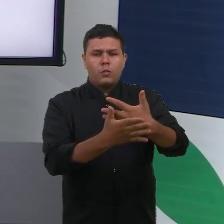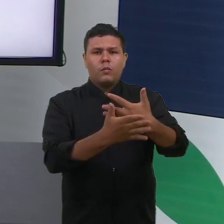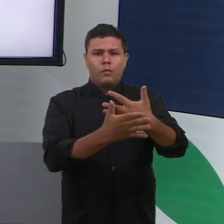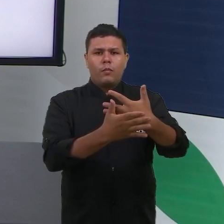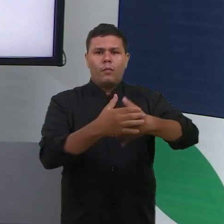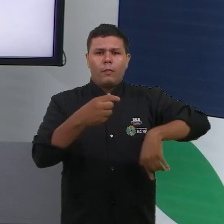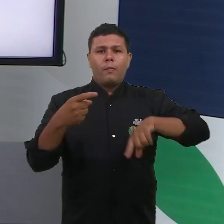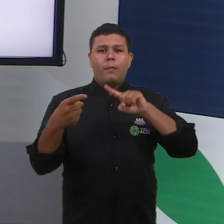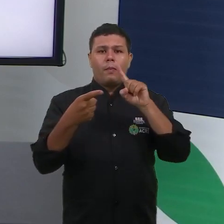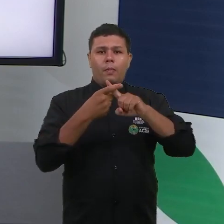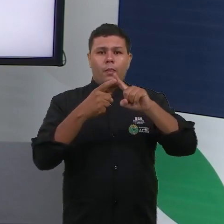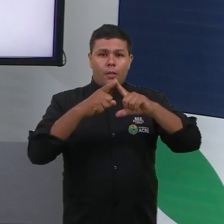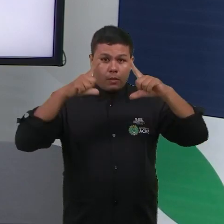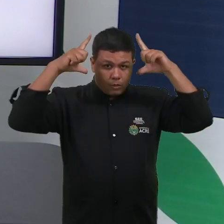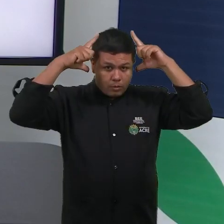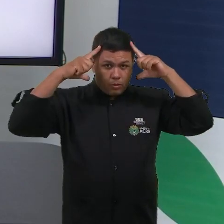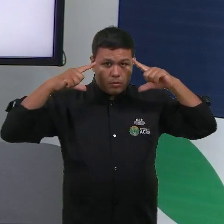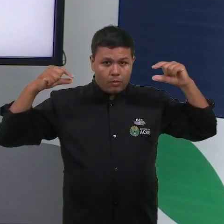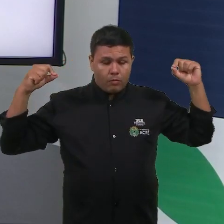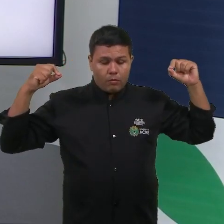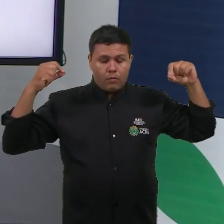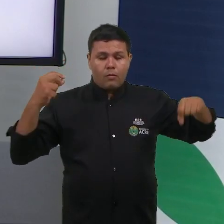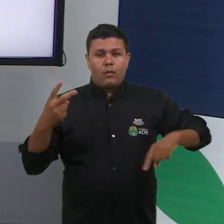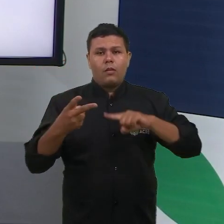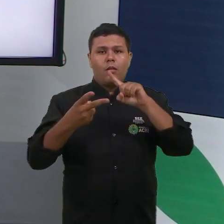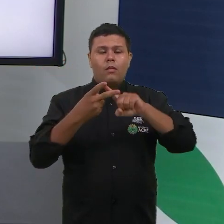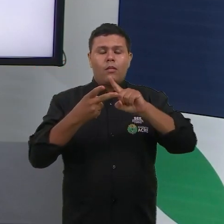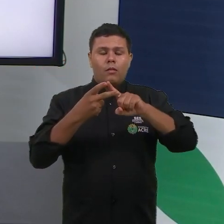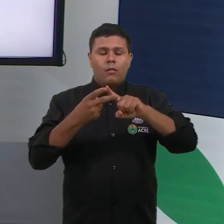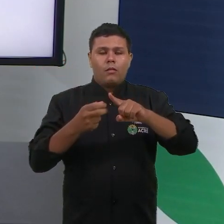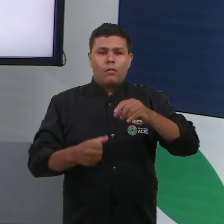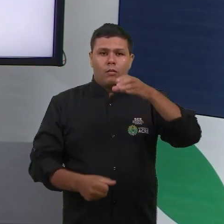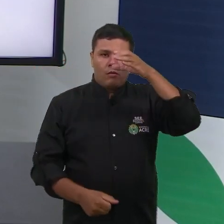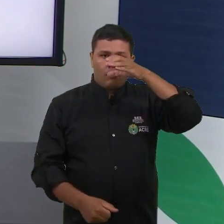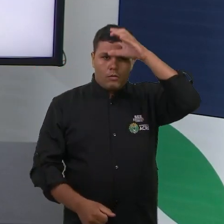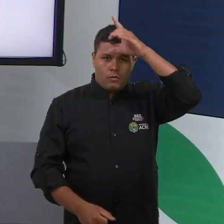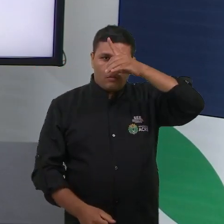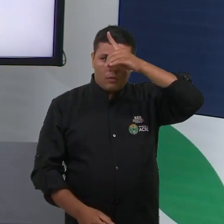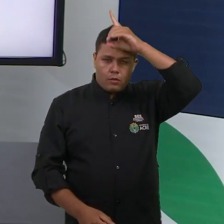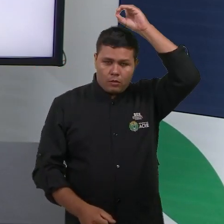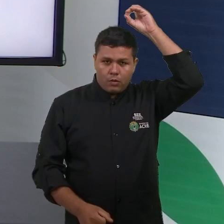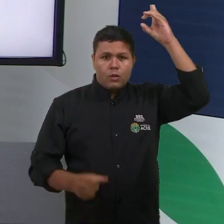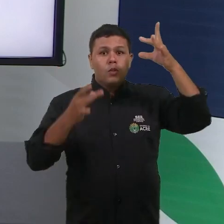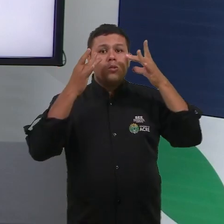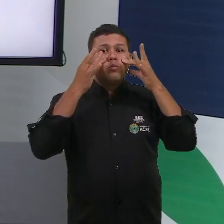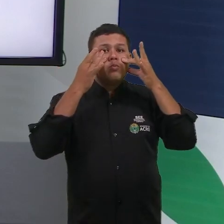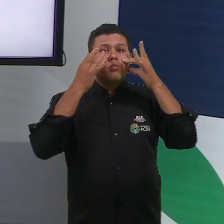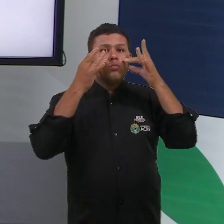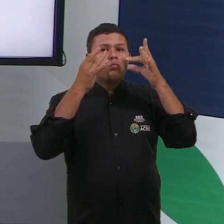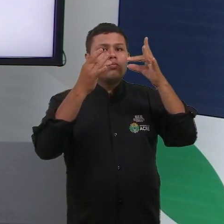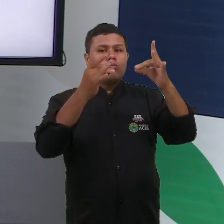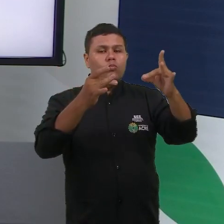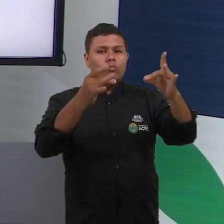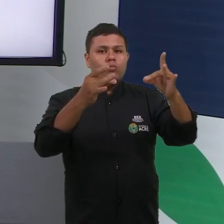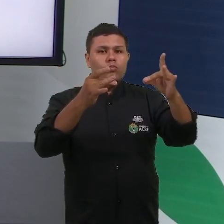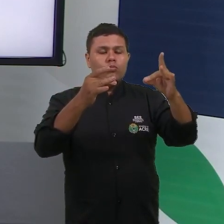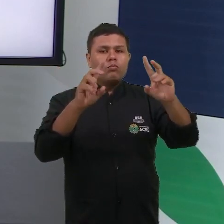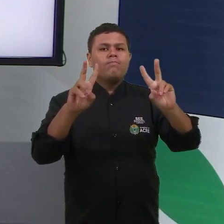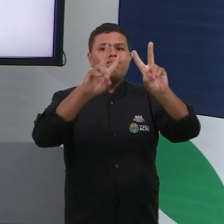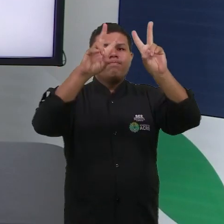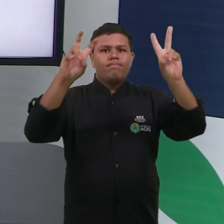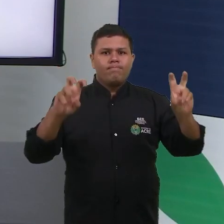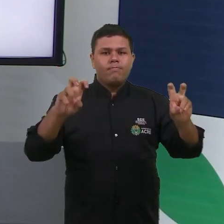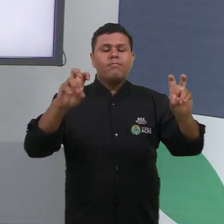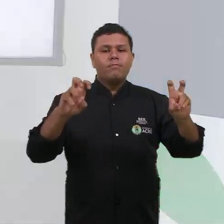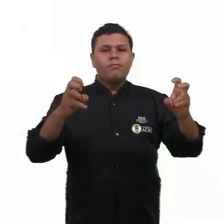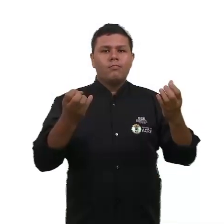Lamarck e Darwin, que são os que merecem aí destaque nesse conteúdo. Com isso,